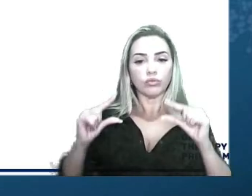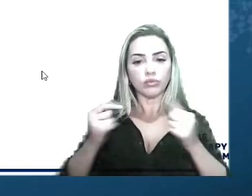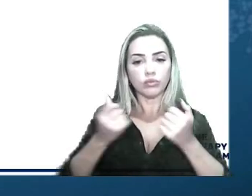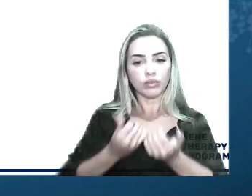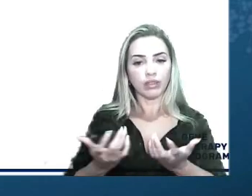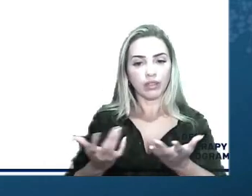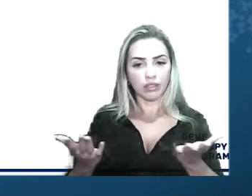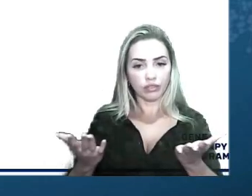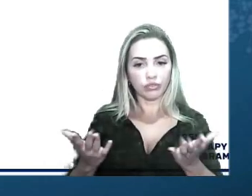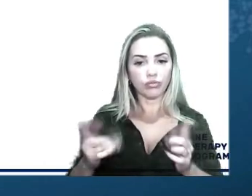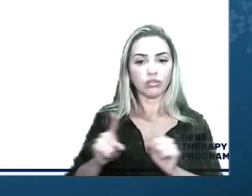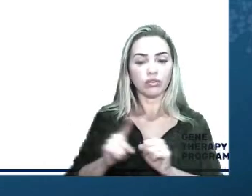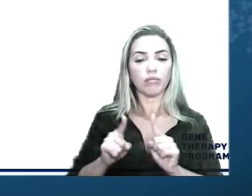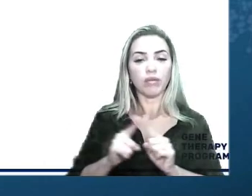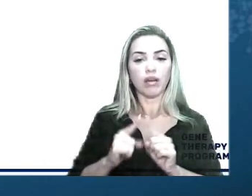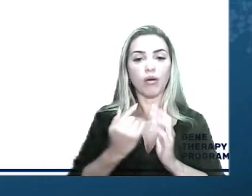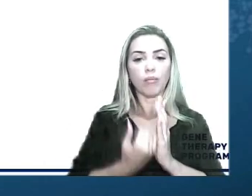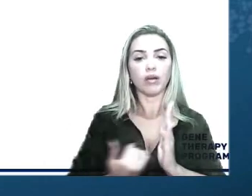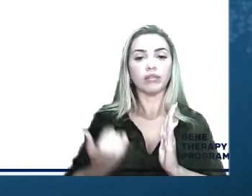custo e